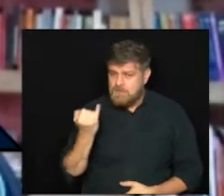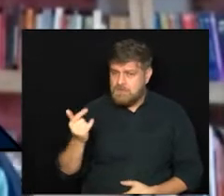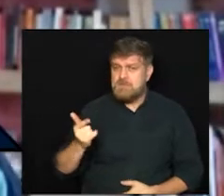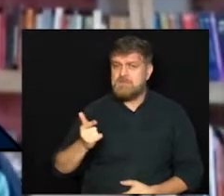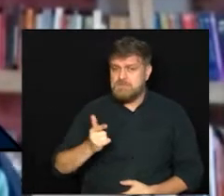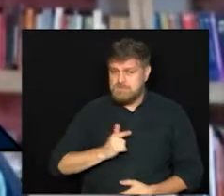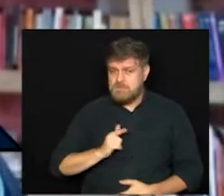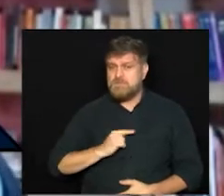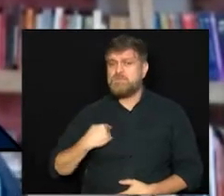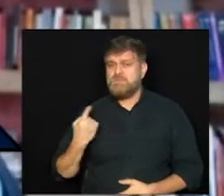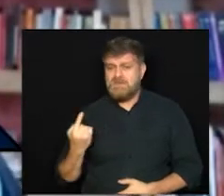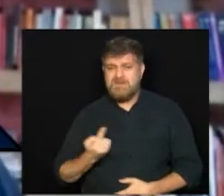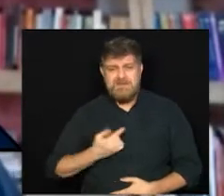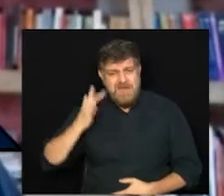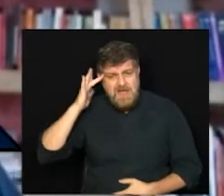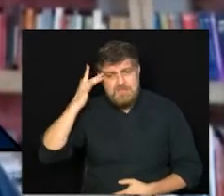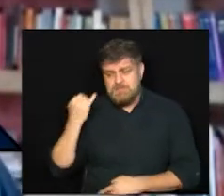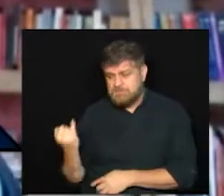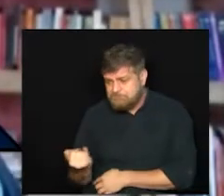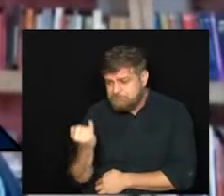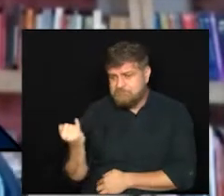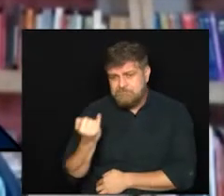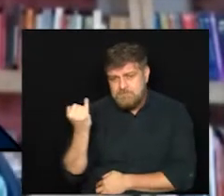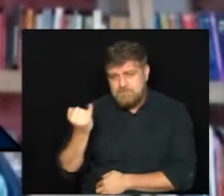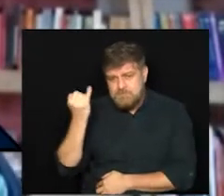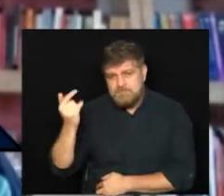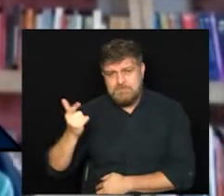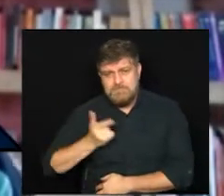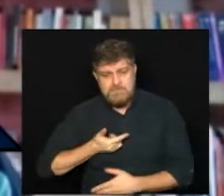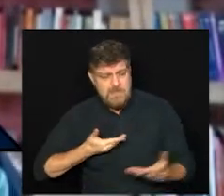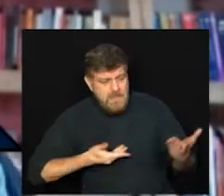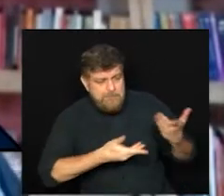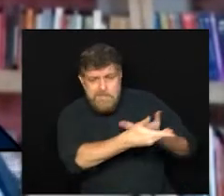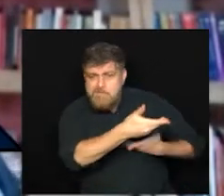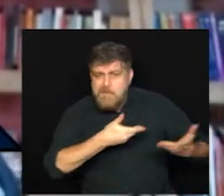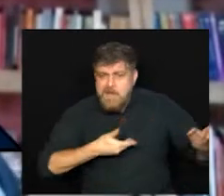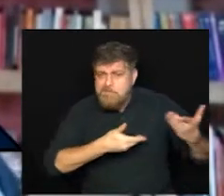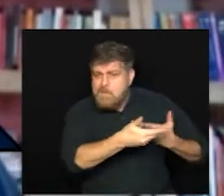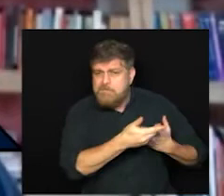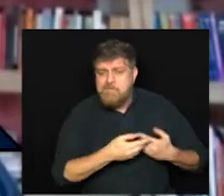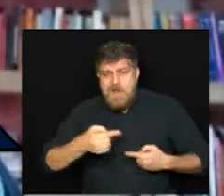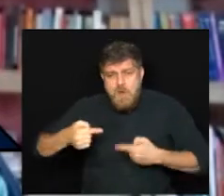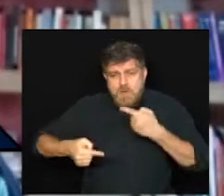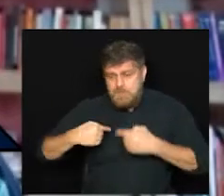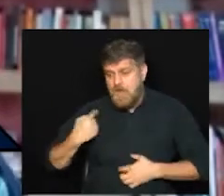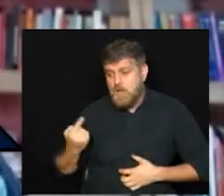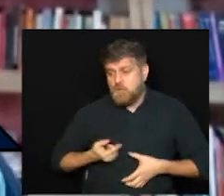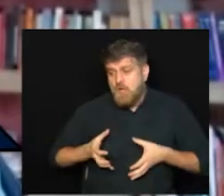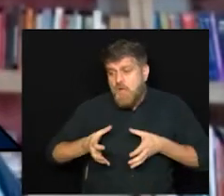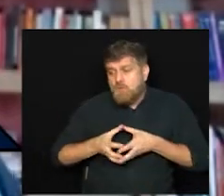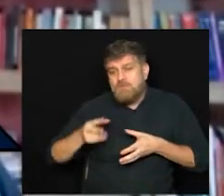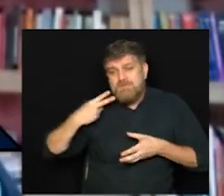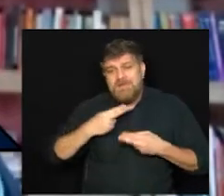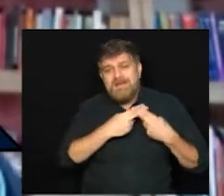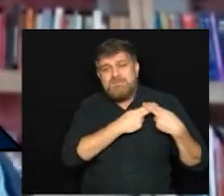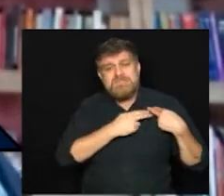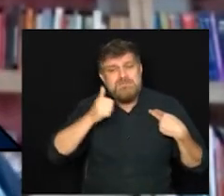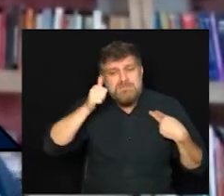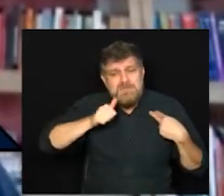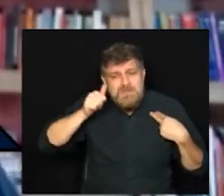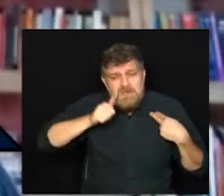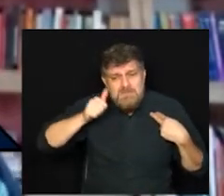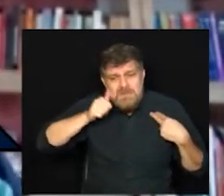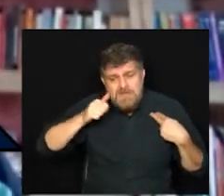que nós achamos importante estabelecer e abrir esse debate enquanto comissão da mulher, né, enquanto